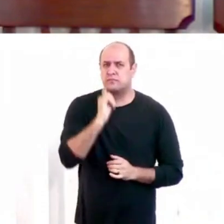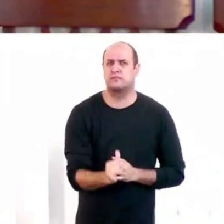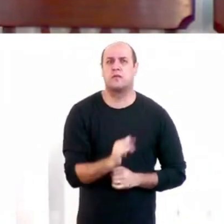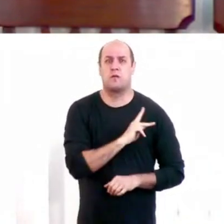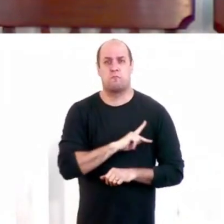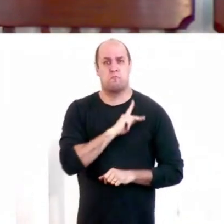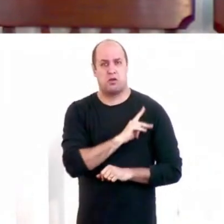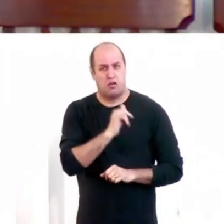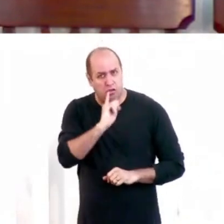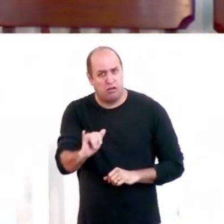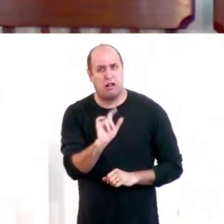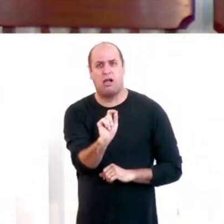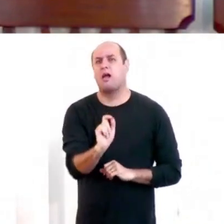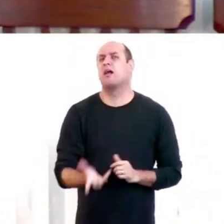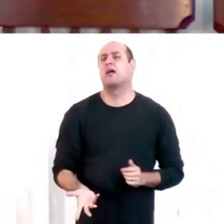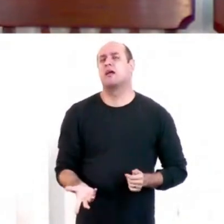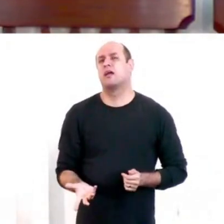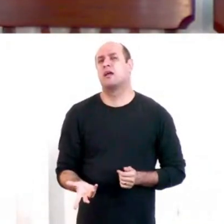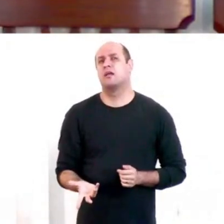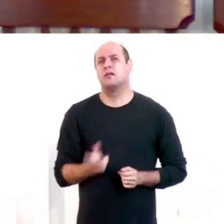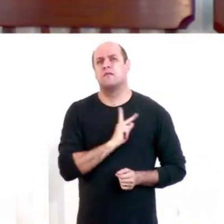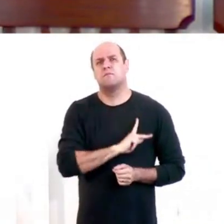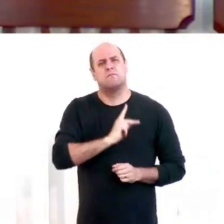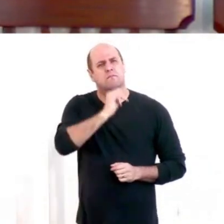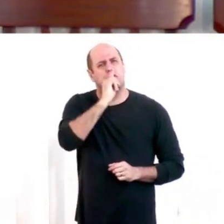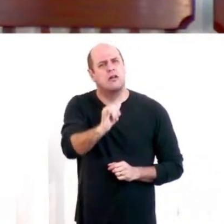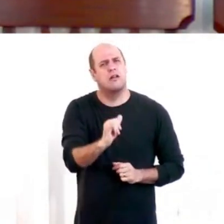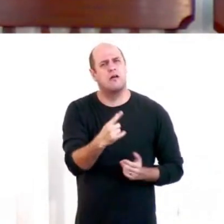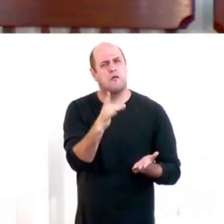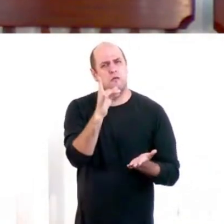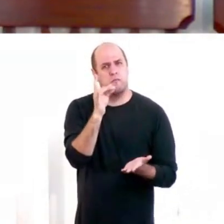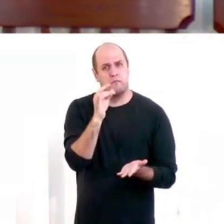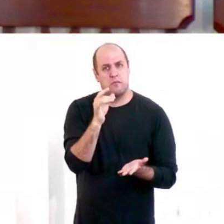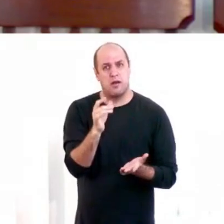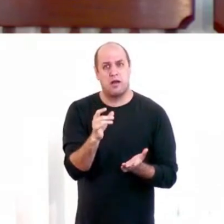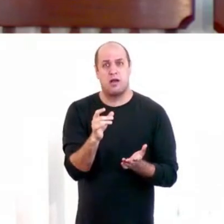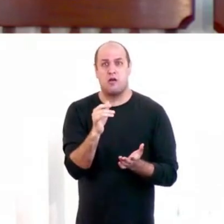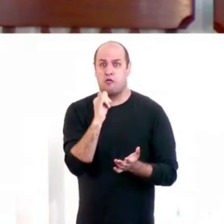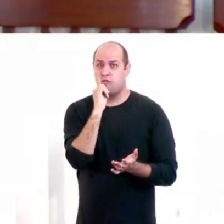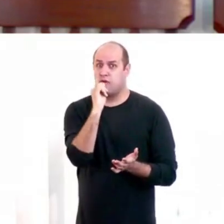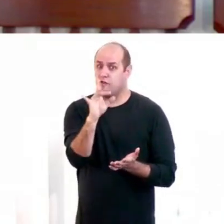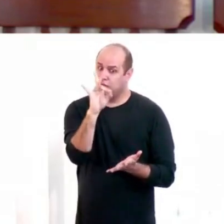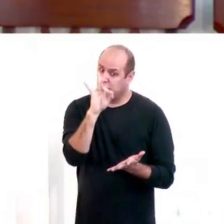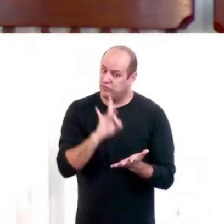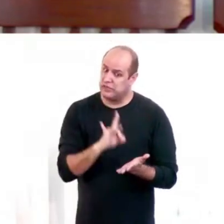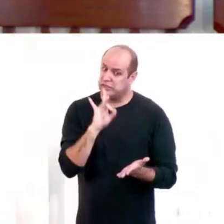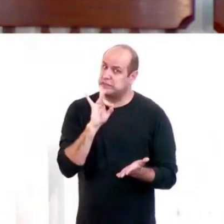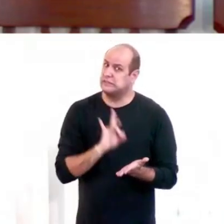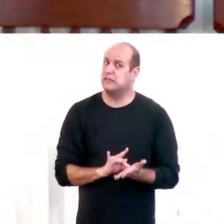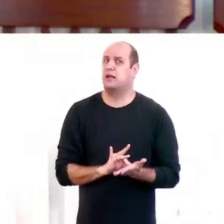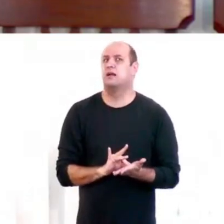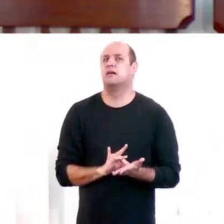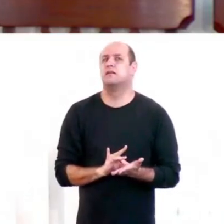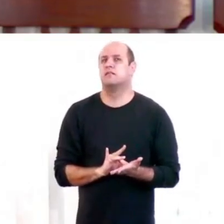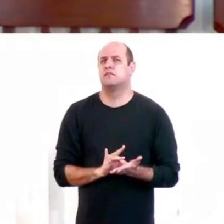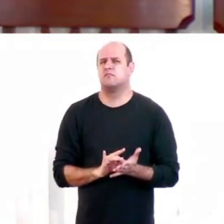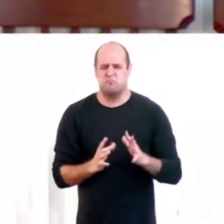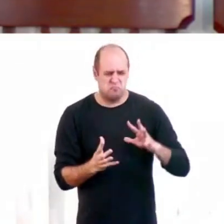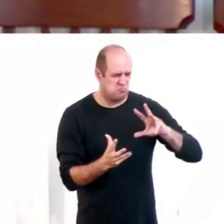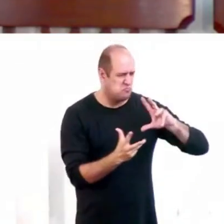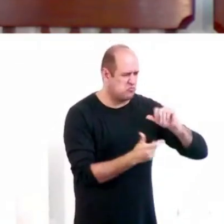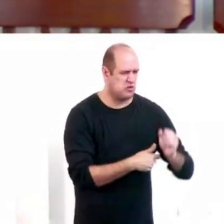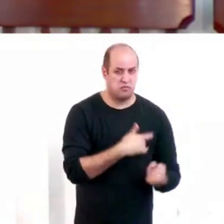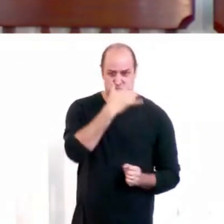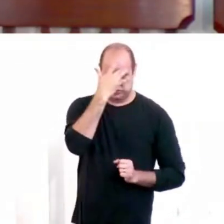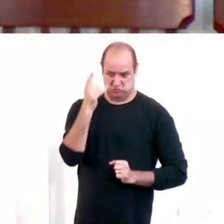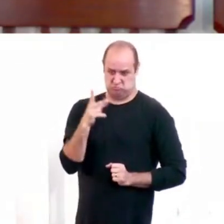Paulo está dizendo, a palavra da verdade do Evangelho. Muito mais no mundo onde todos estão defendendo a